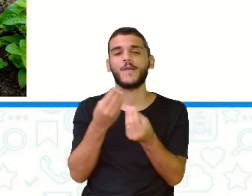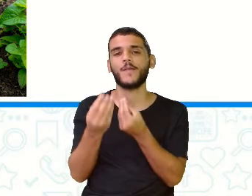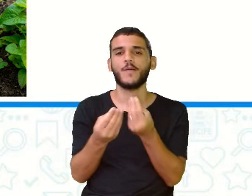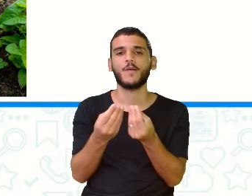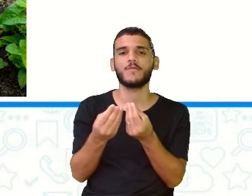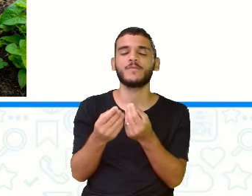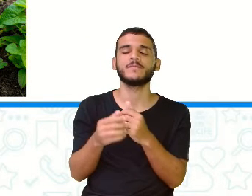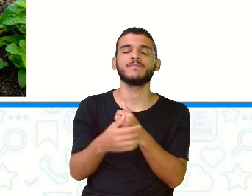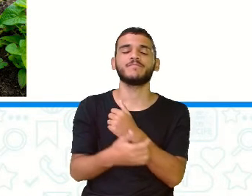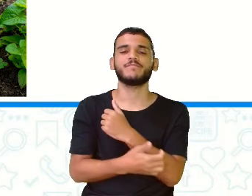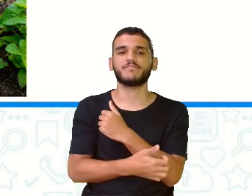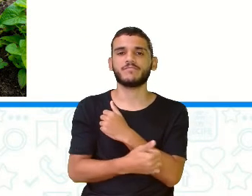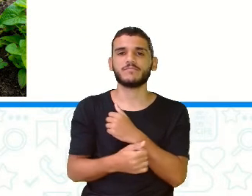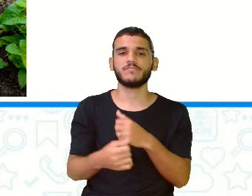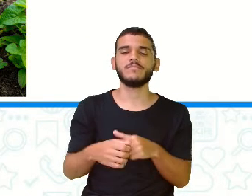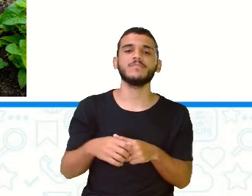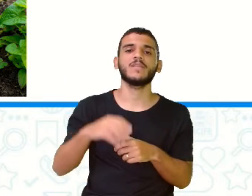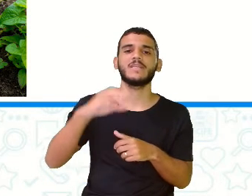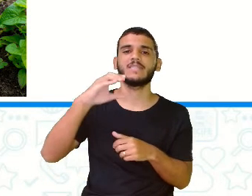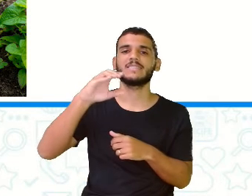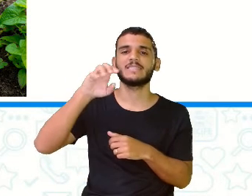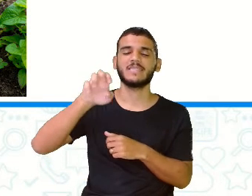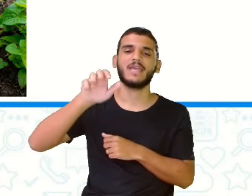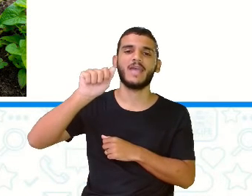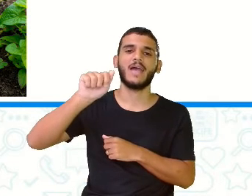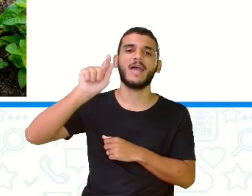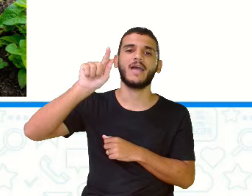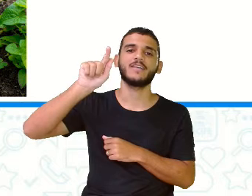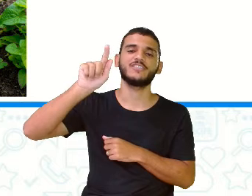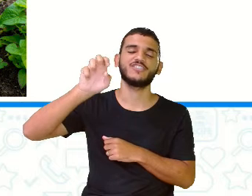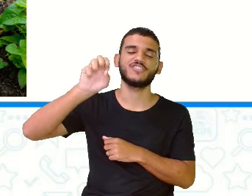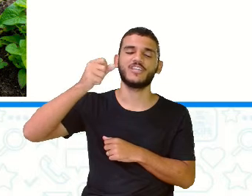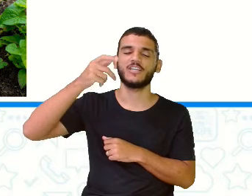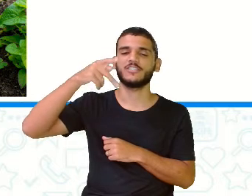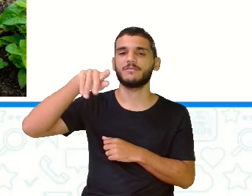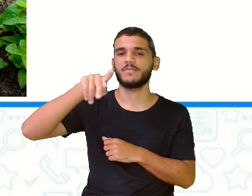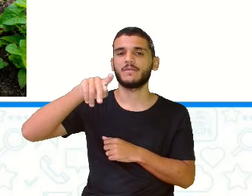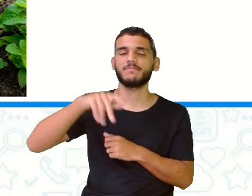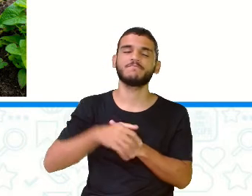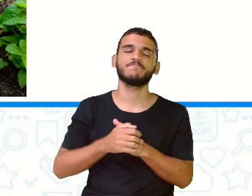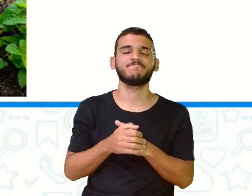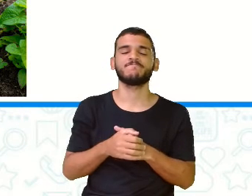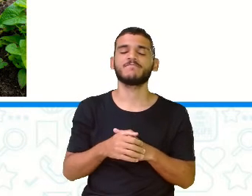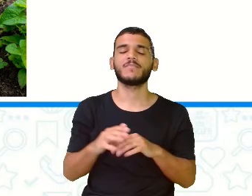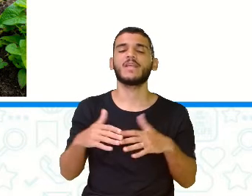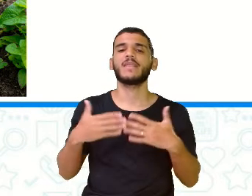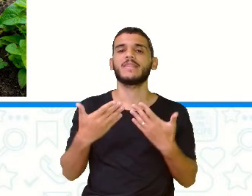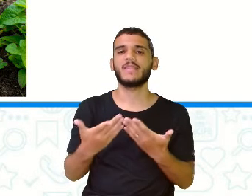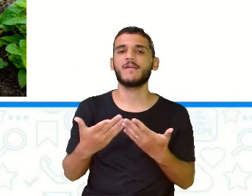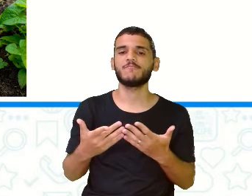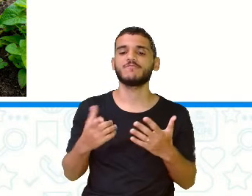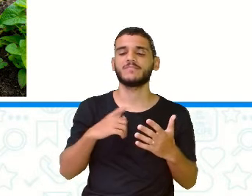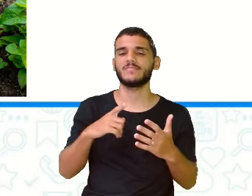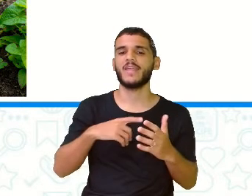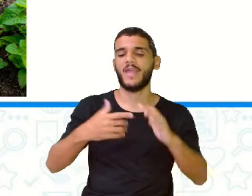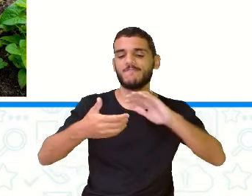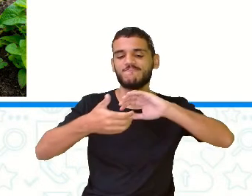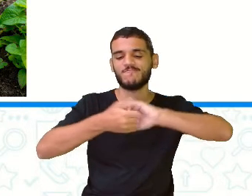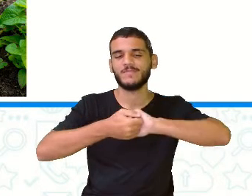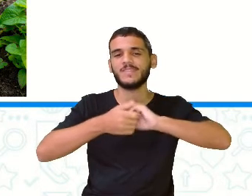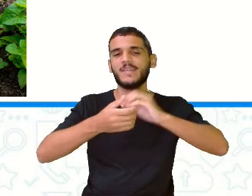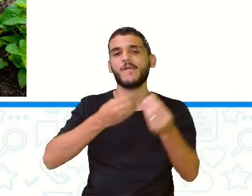macro, essa parceria com o macro aí é uma parceria com grandes indústrias. E essa parceria micro do projeto é